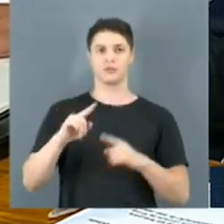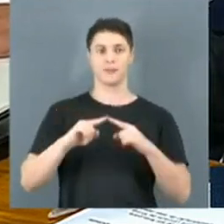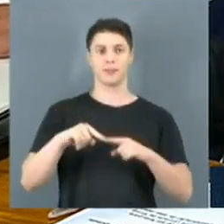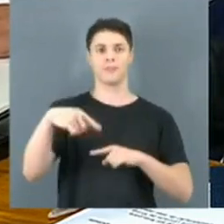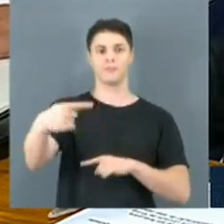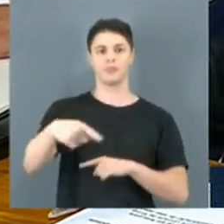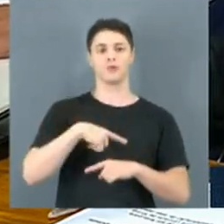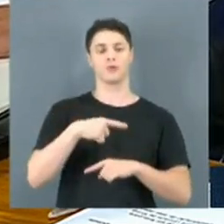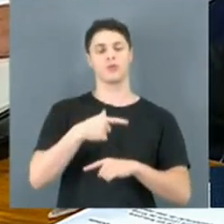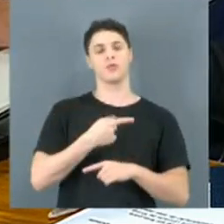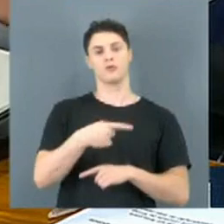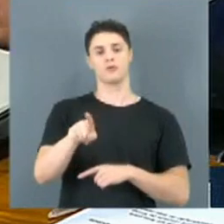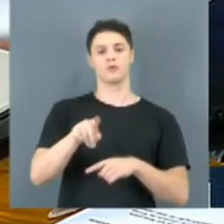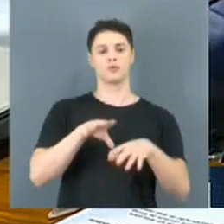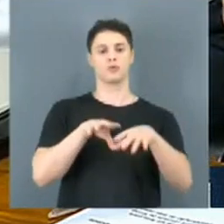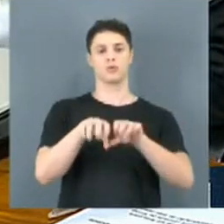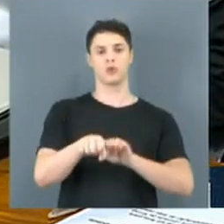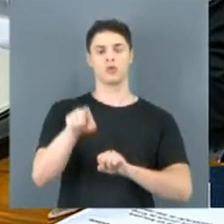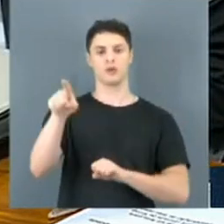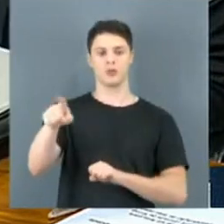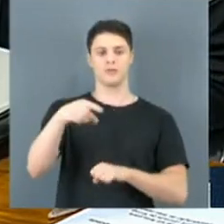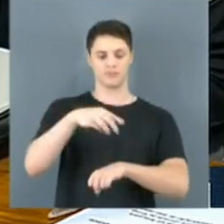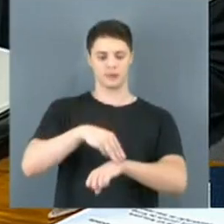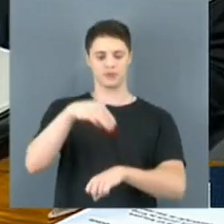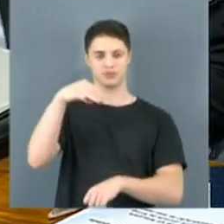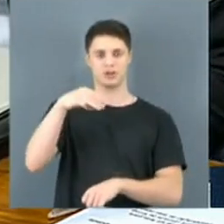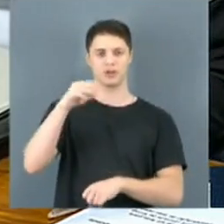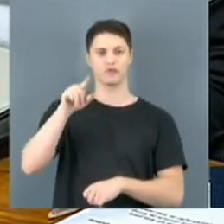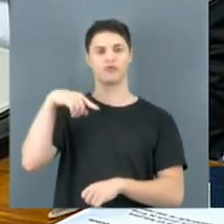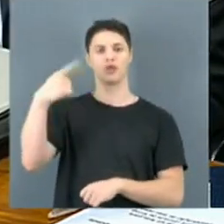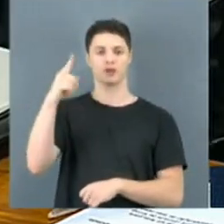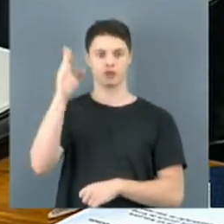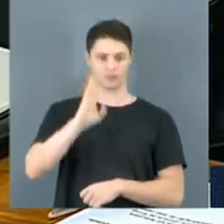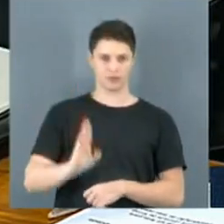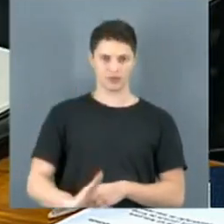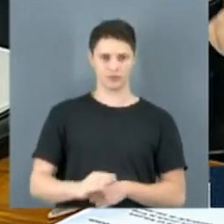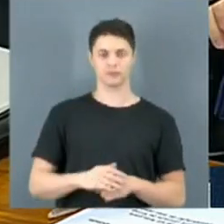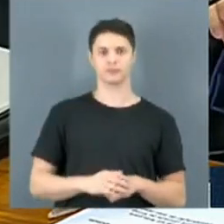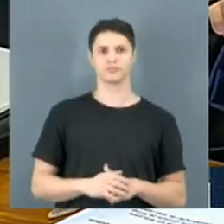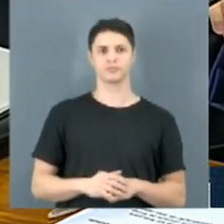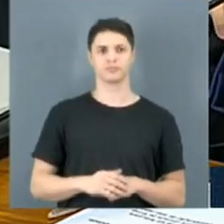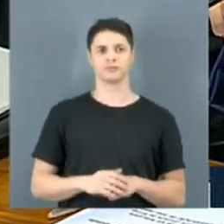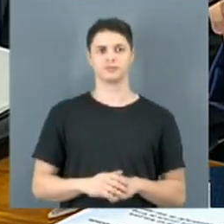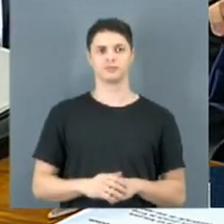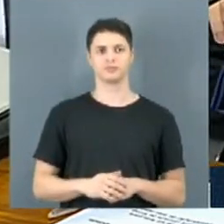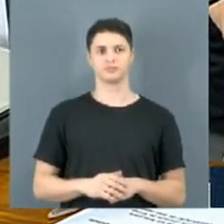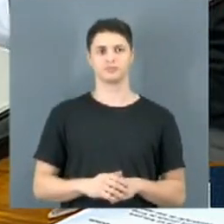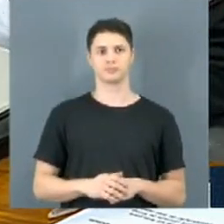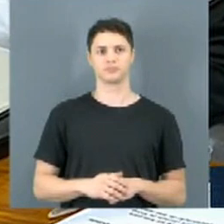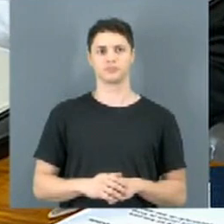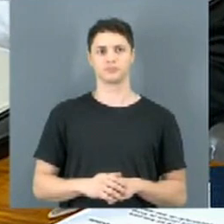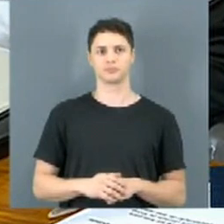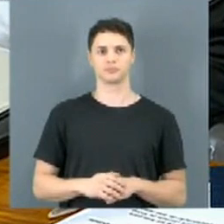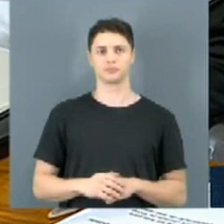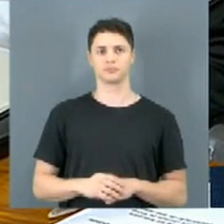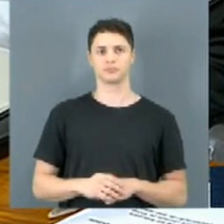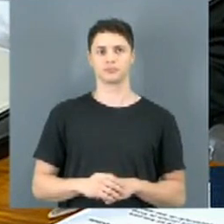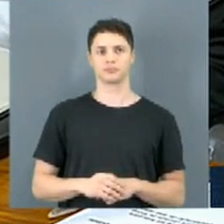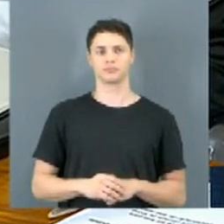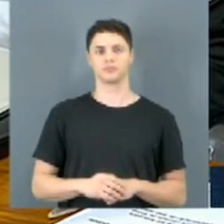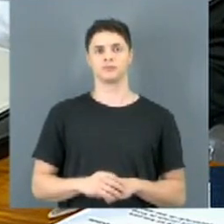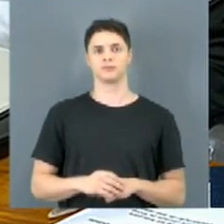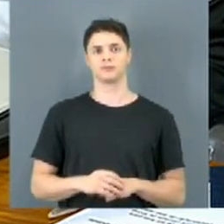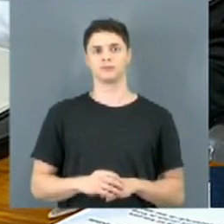meu mestrado na Harvard Law School, ainda na área do direito. E nesse momento, senador, quando eu me